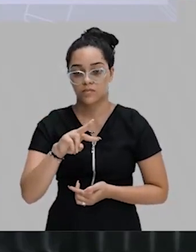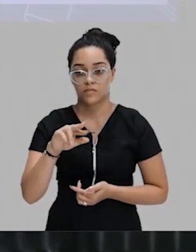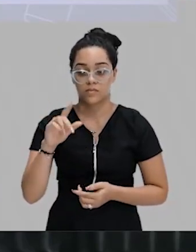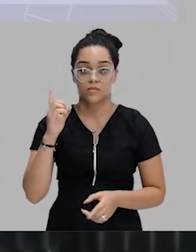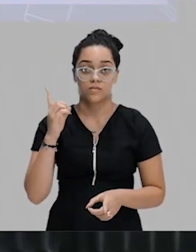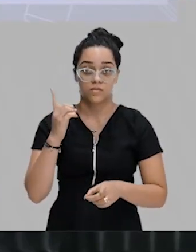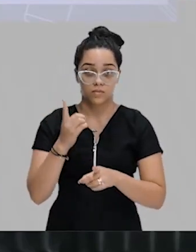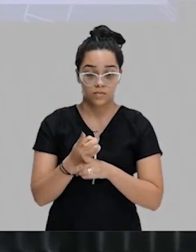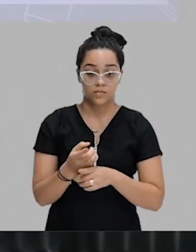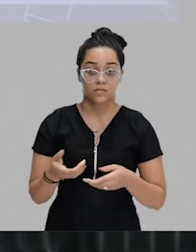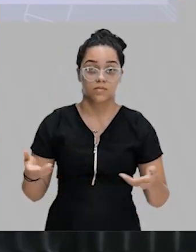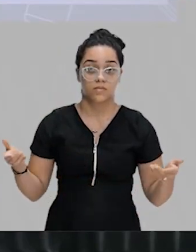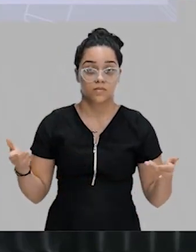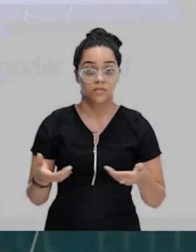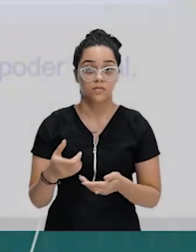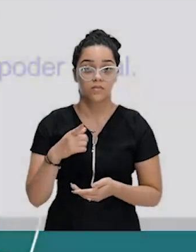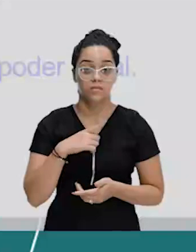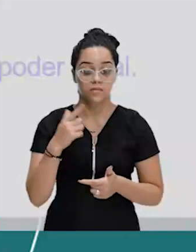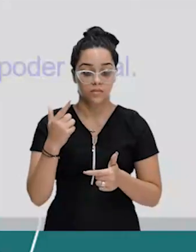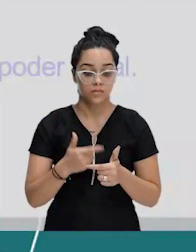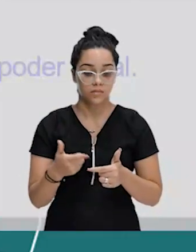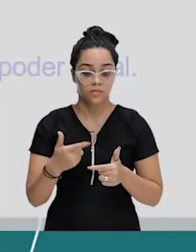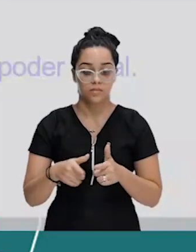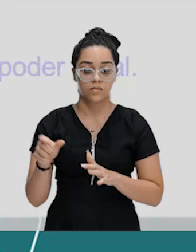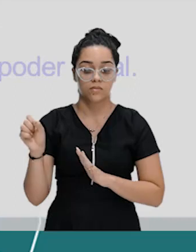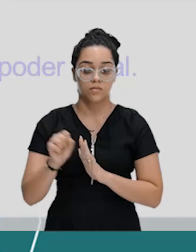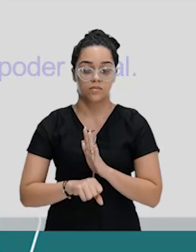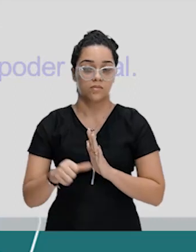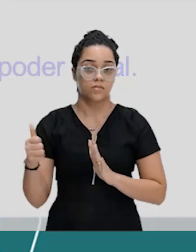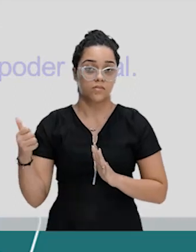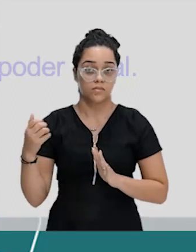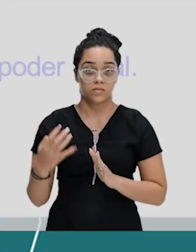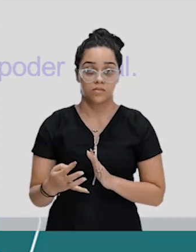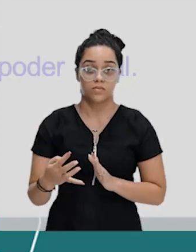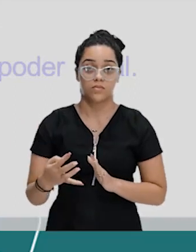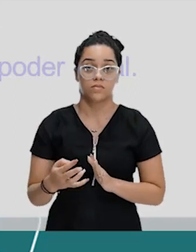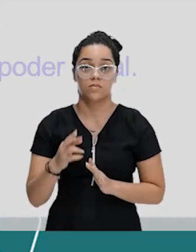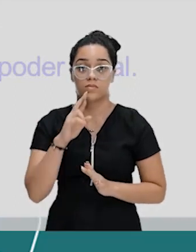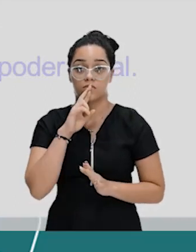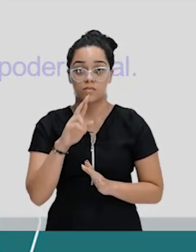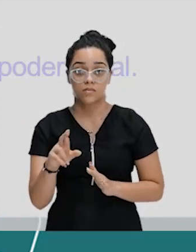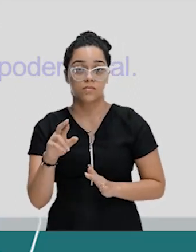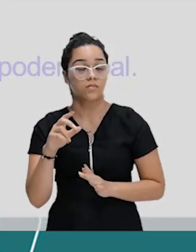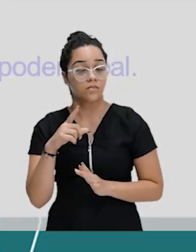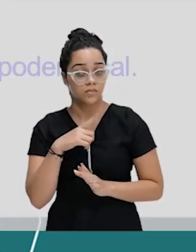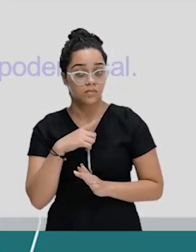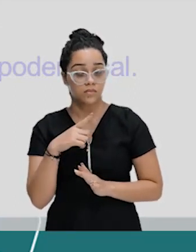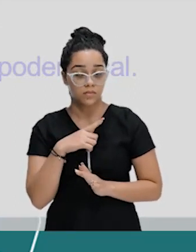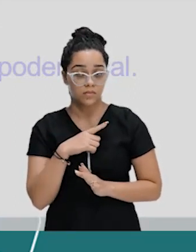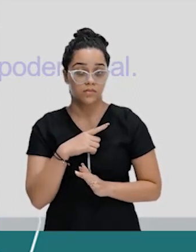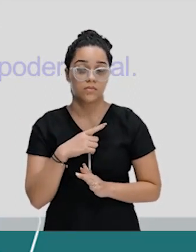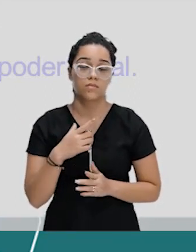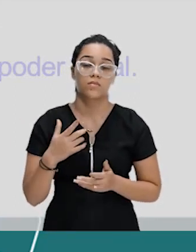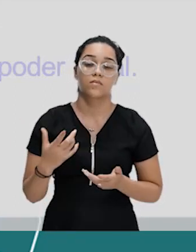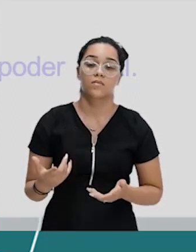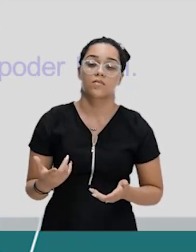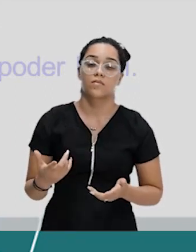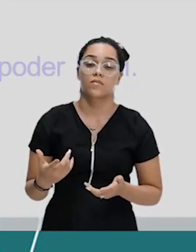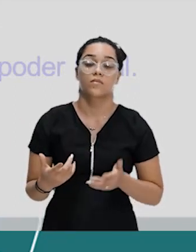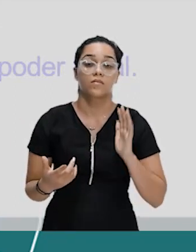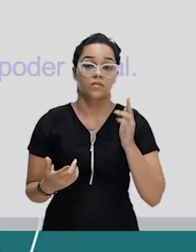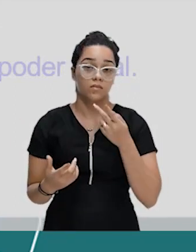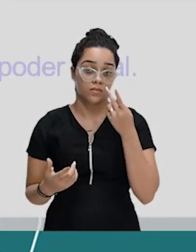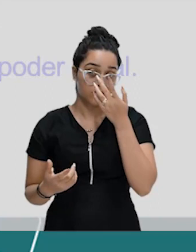o caos da crise do século XIV, a solução que essa velha nobreza encontra, como